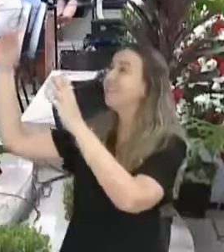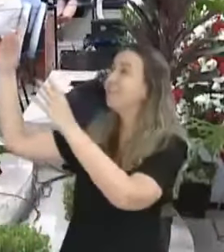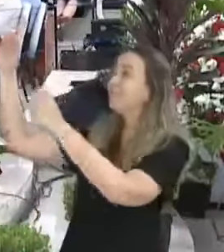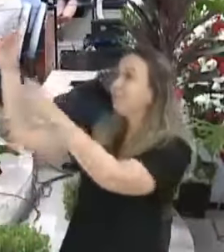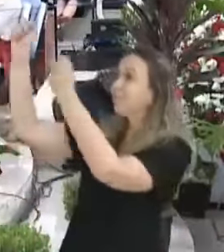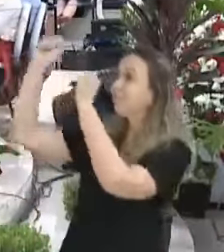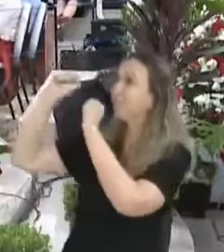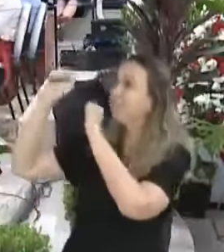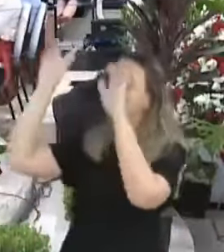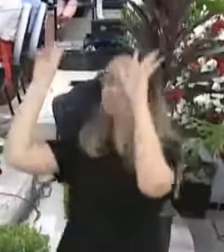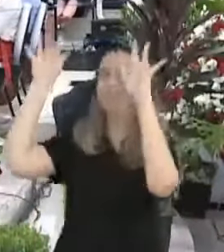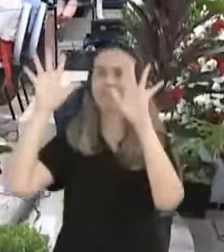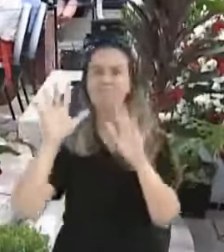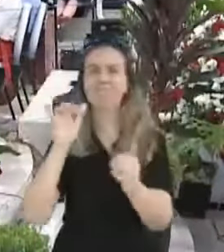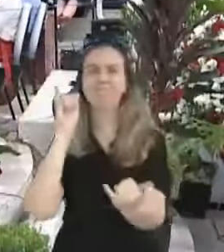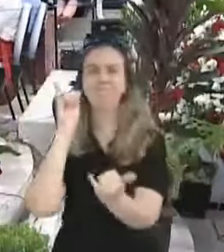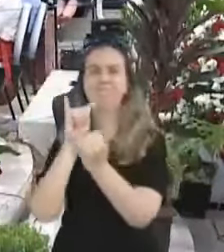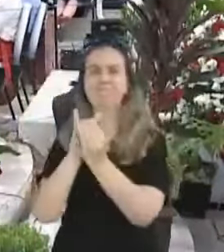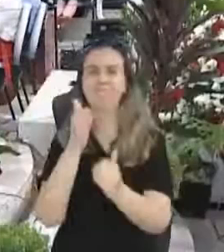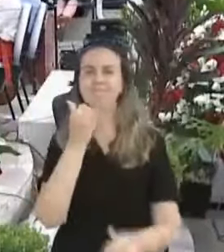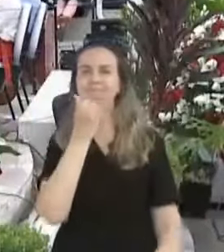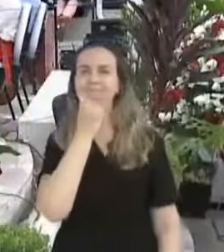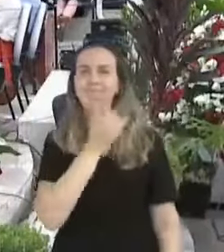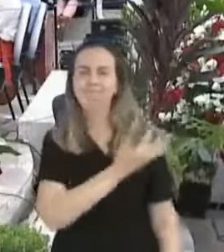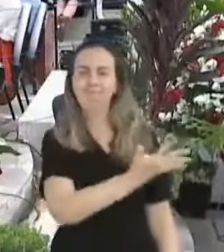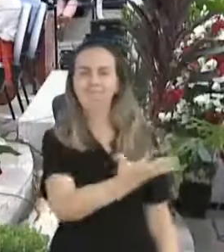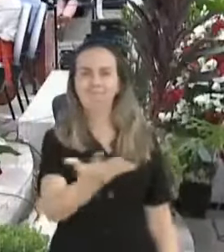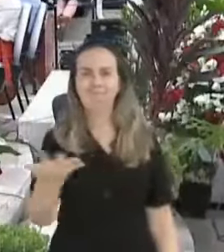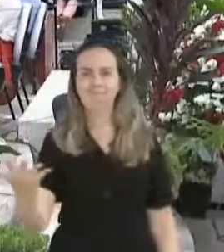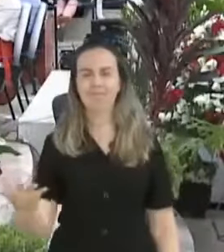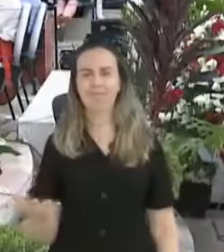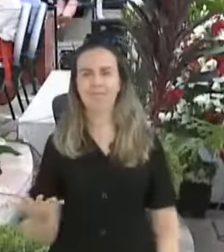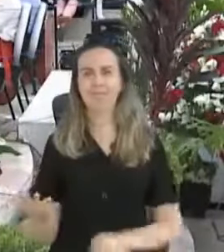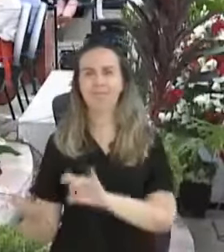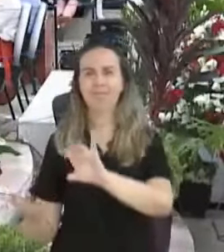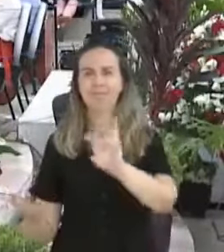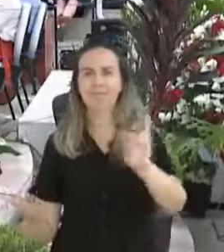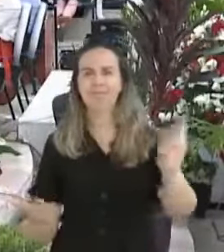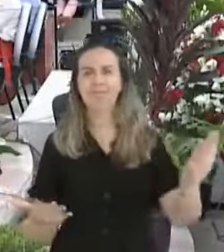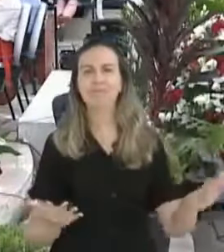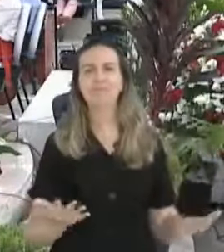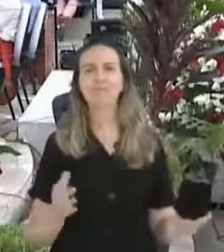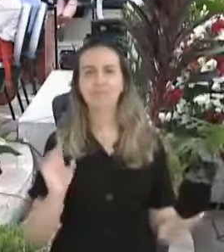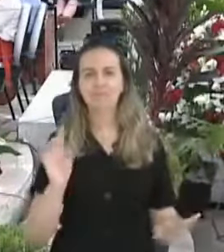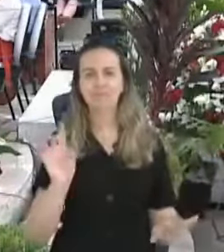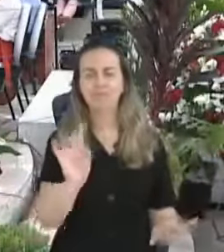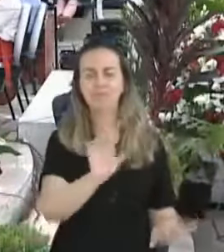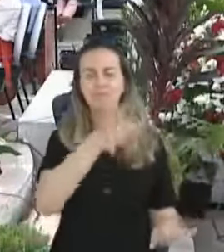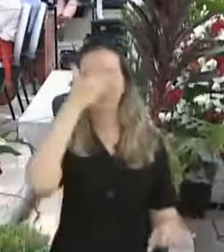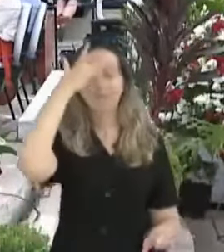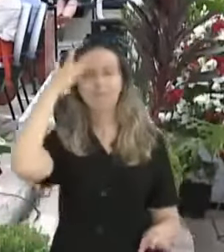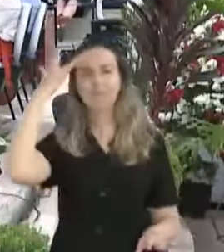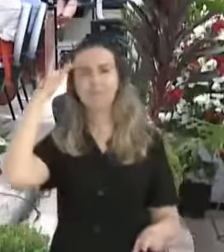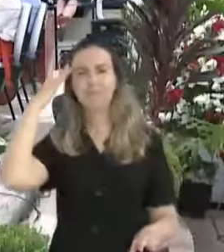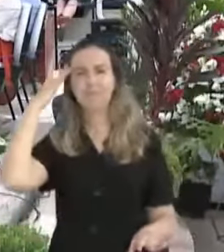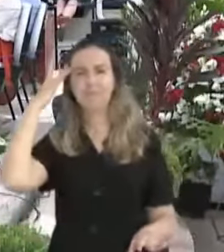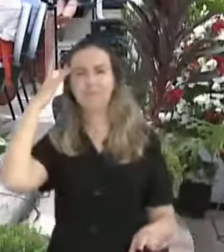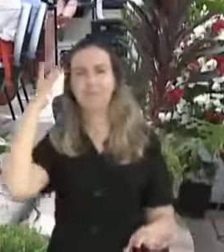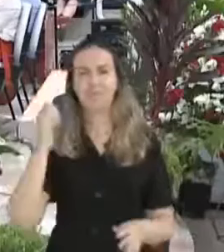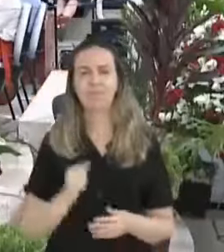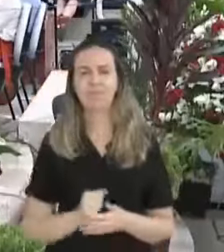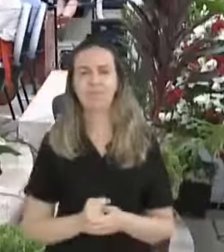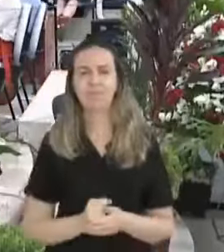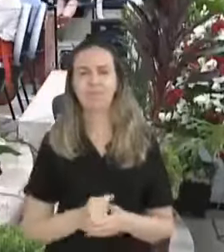perdoar. Está escrito em Jeremias capítulo 3 e no versículo 14: ó filhos